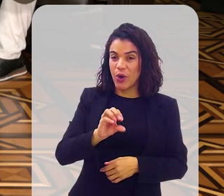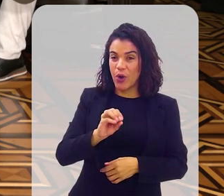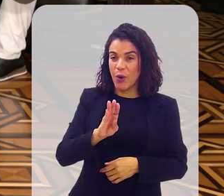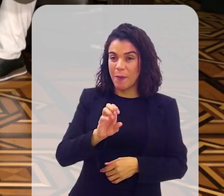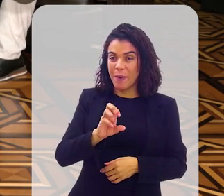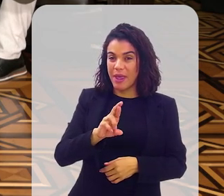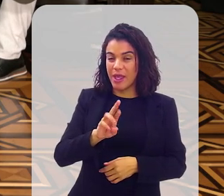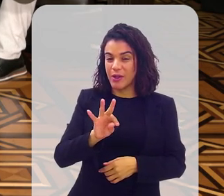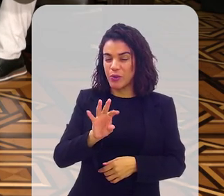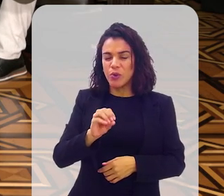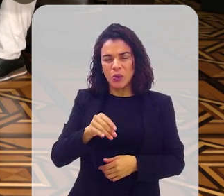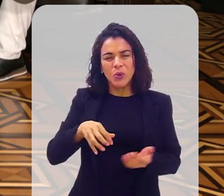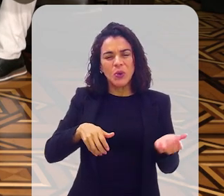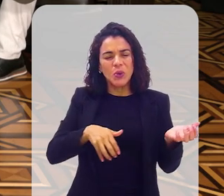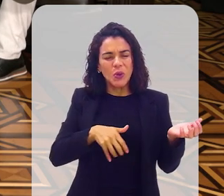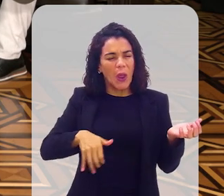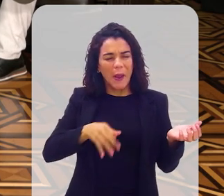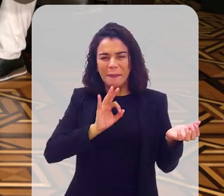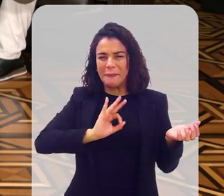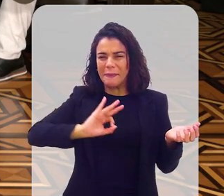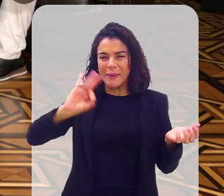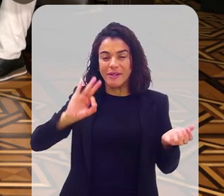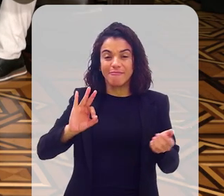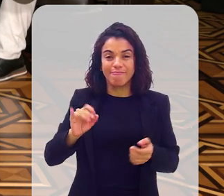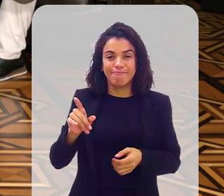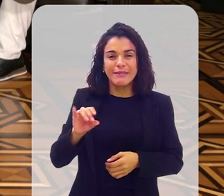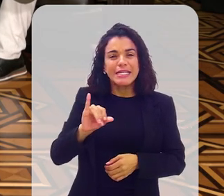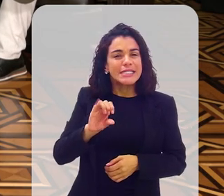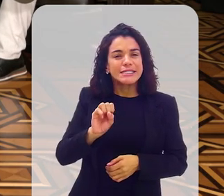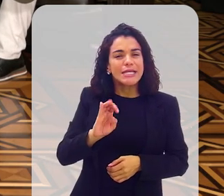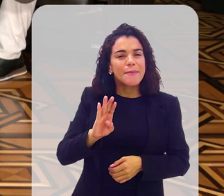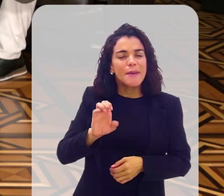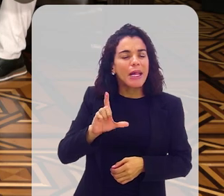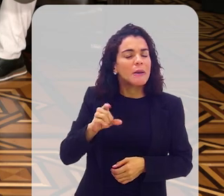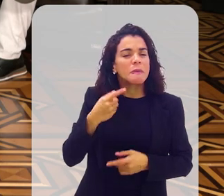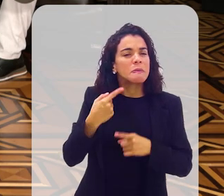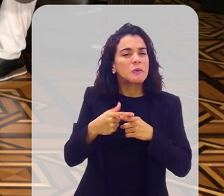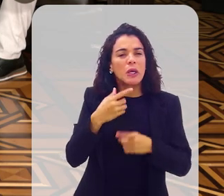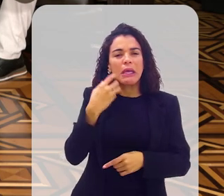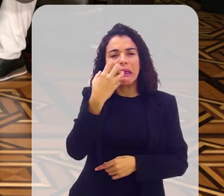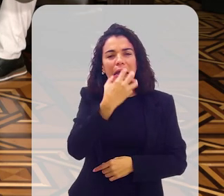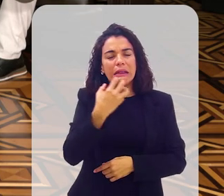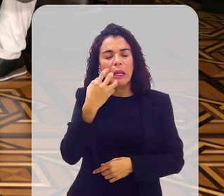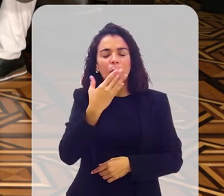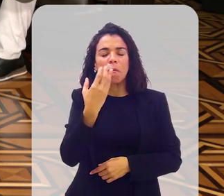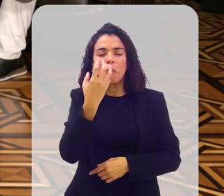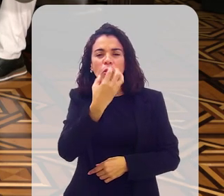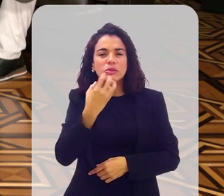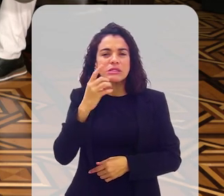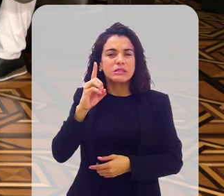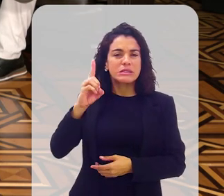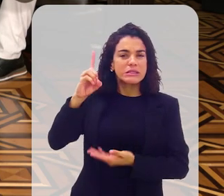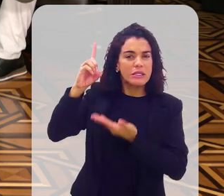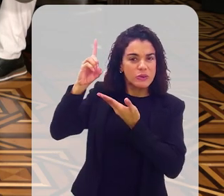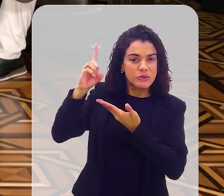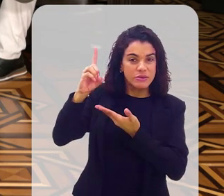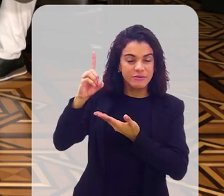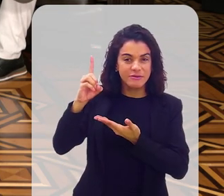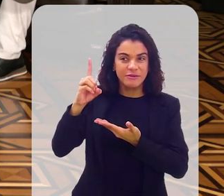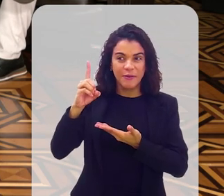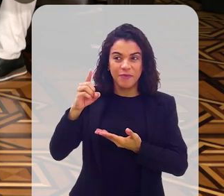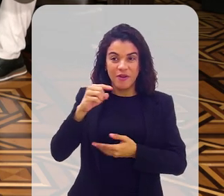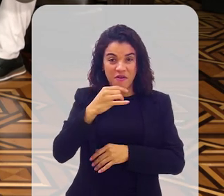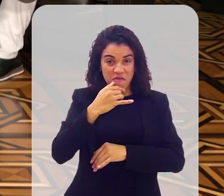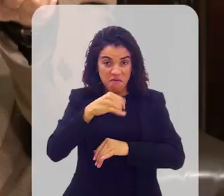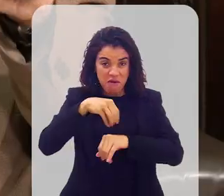força, obrigado, toca muito bem. Isabela, por que cantar a música de Deus? Ela é uma revelação.